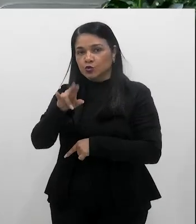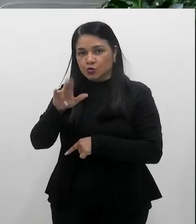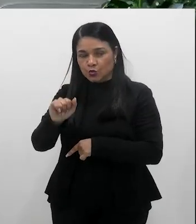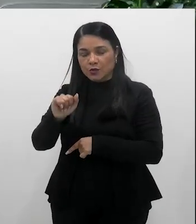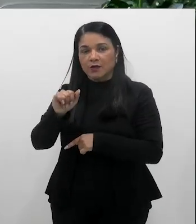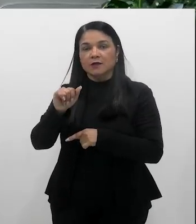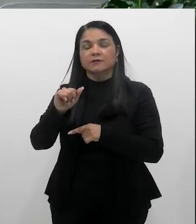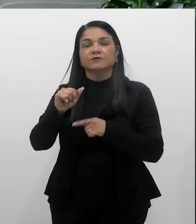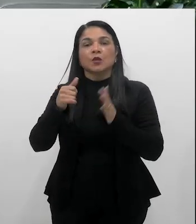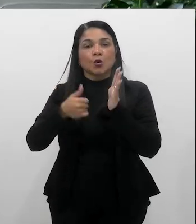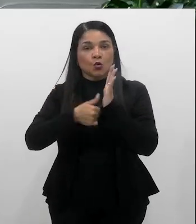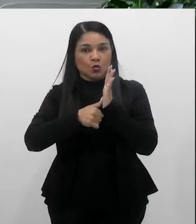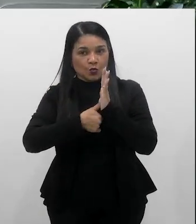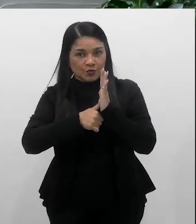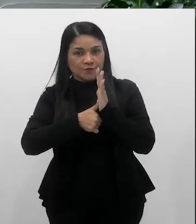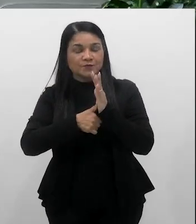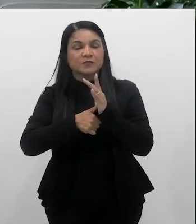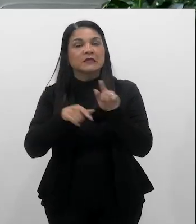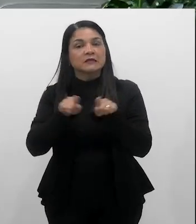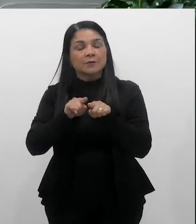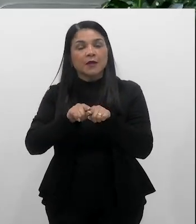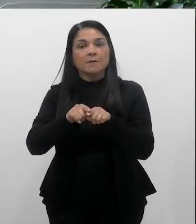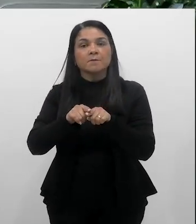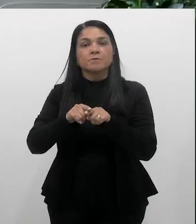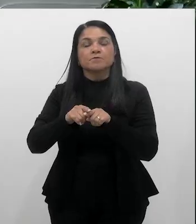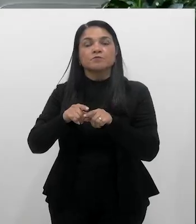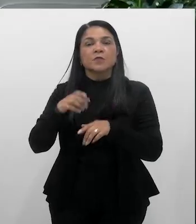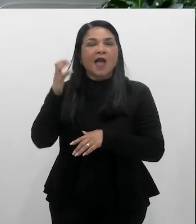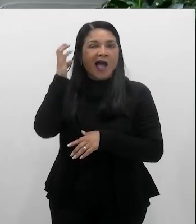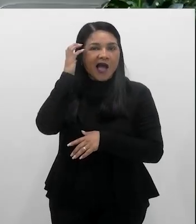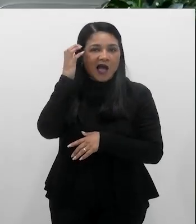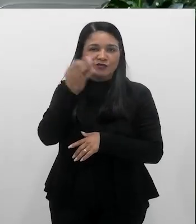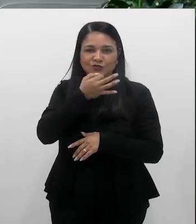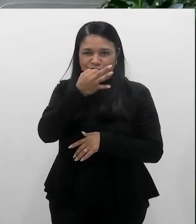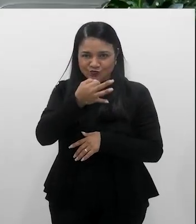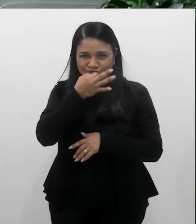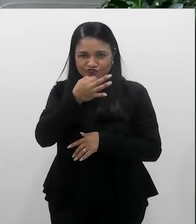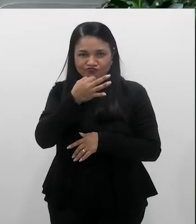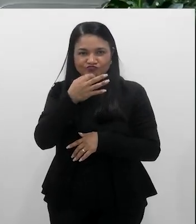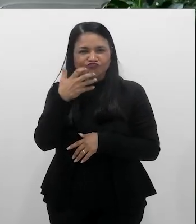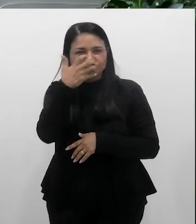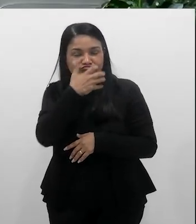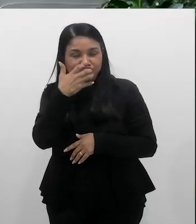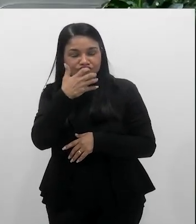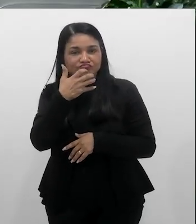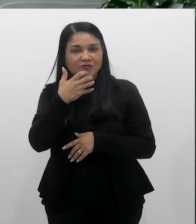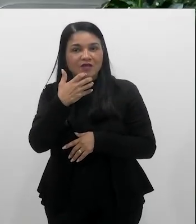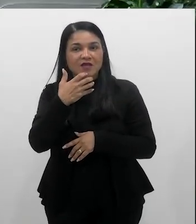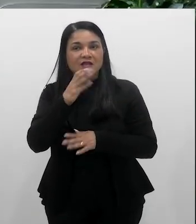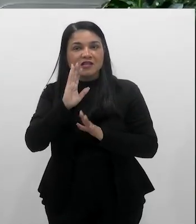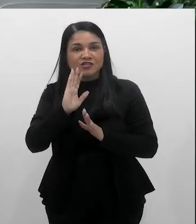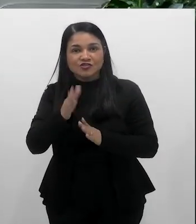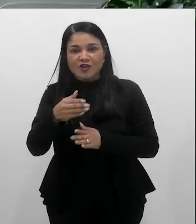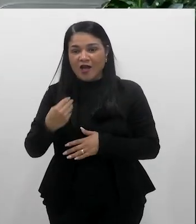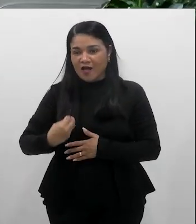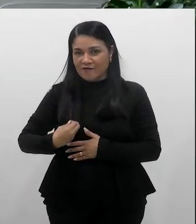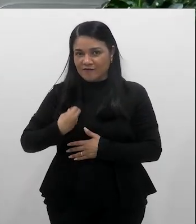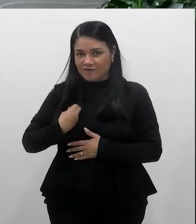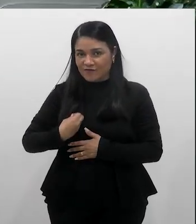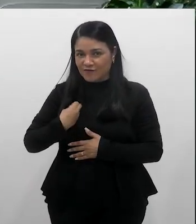ele cantava. E naqueles programas de rádio, tá? Programas de rádio, mas ainda não sobrevivia disso. Ele